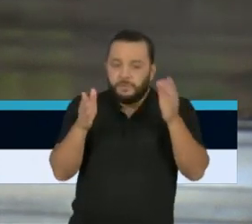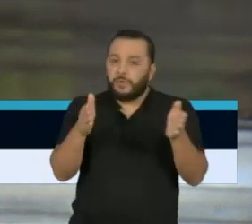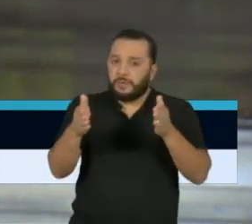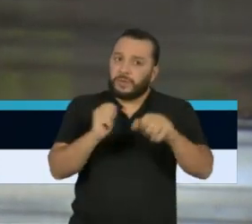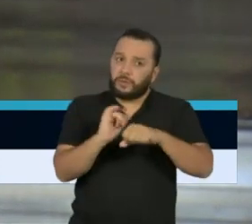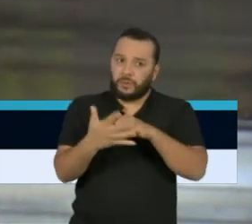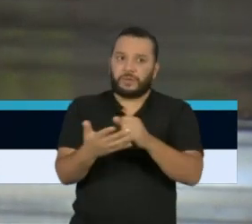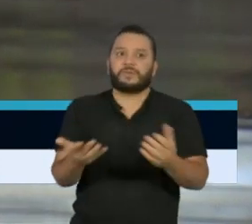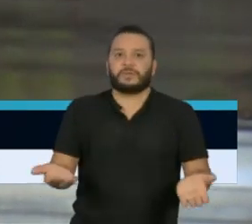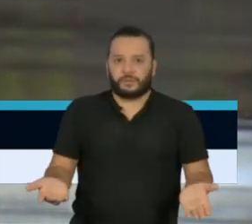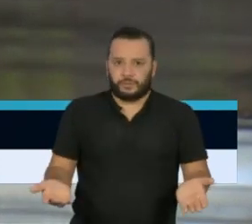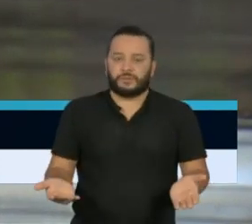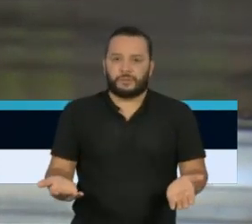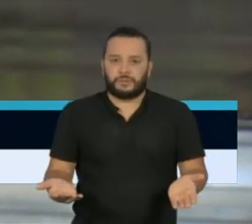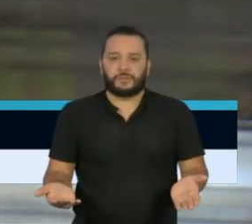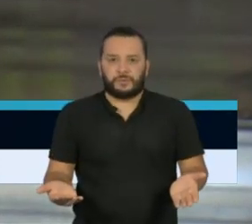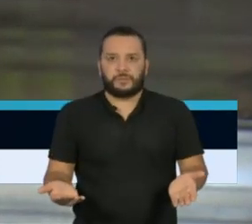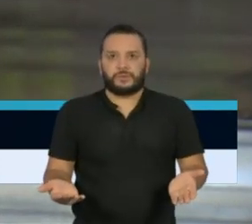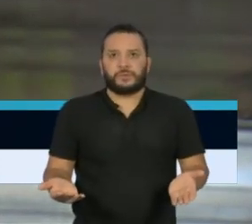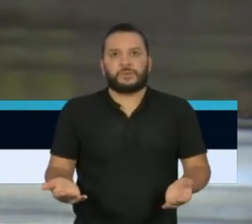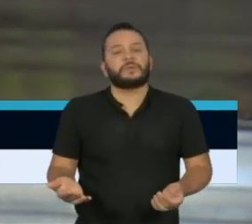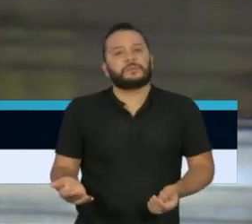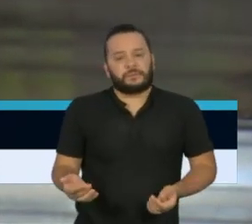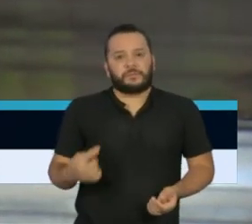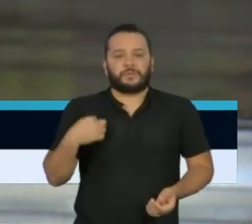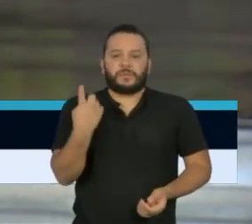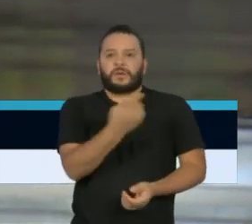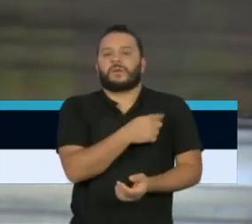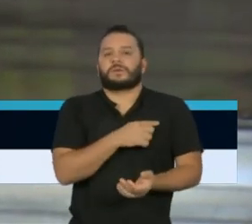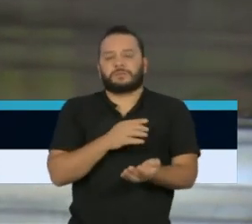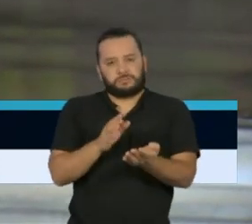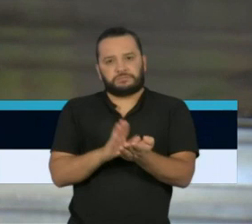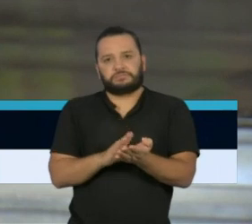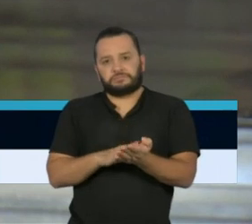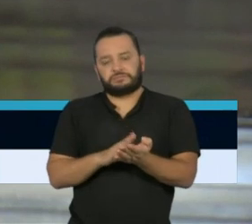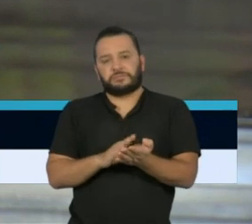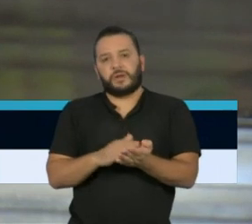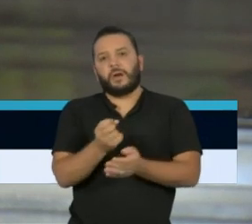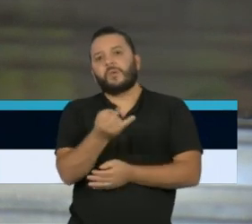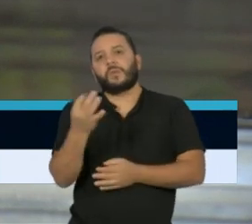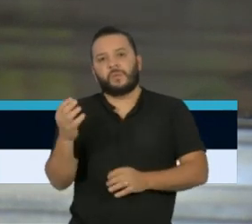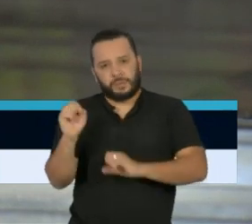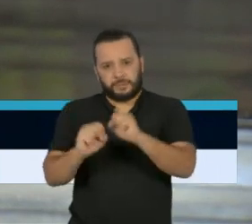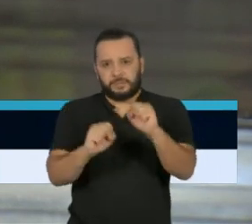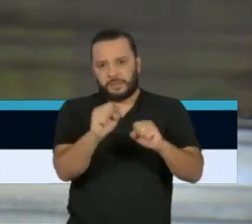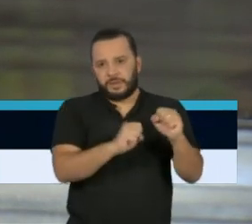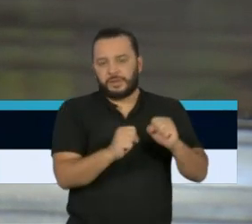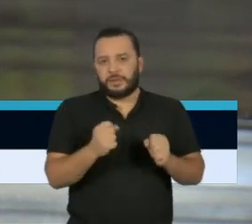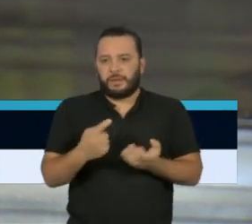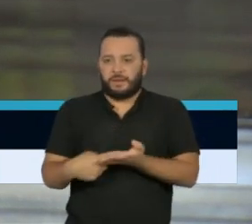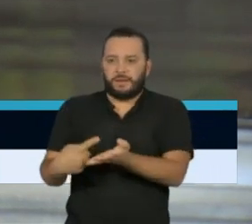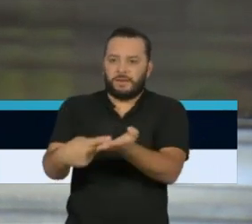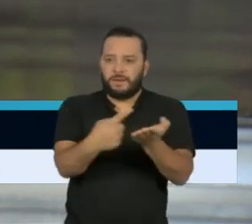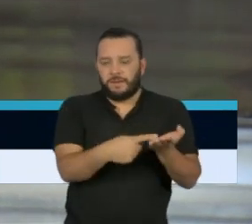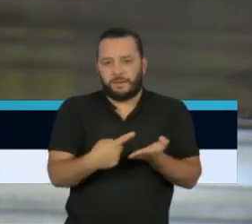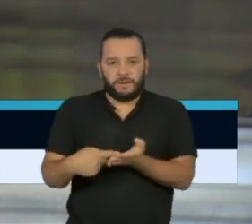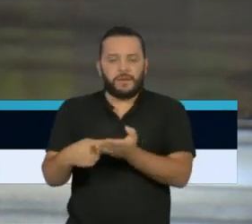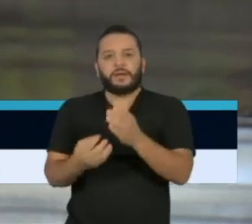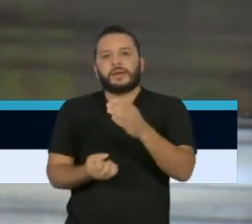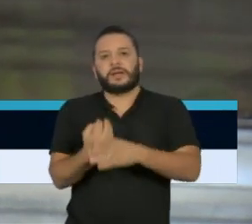do coronavírus. E nós queremos exaltar estes microempresários que juntos estão